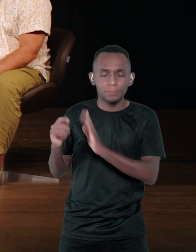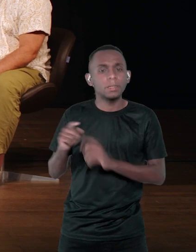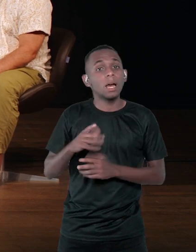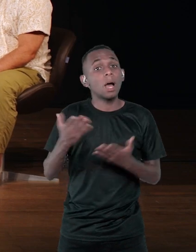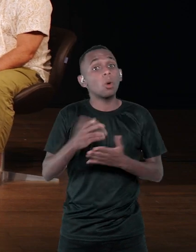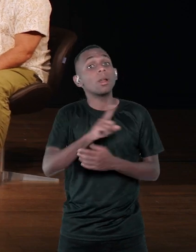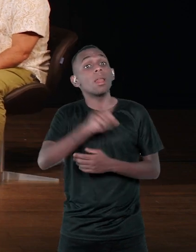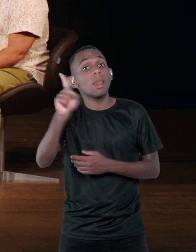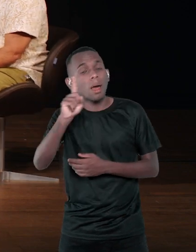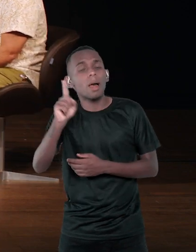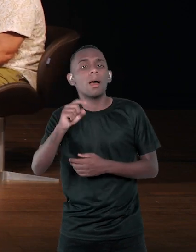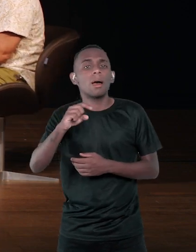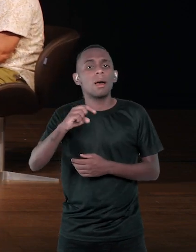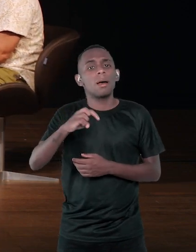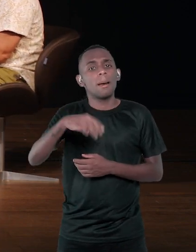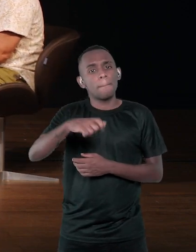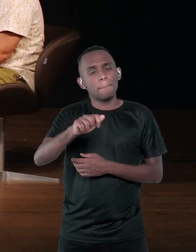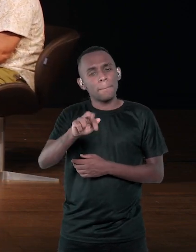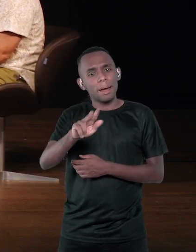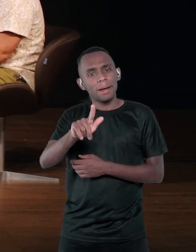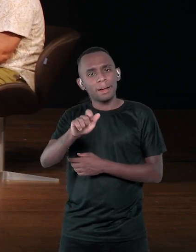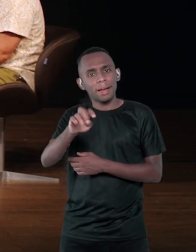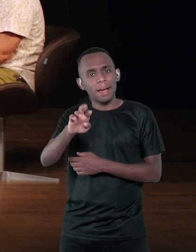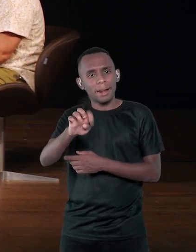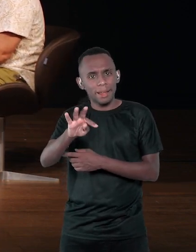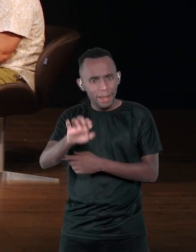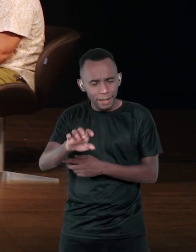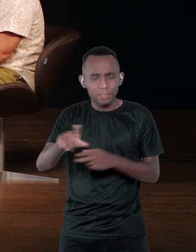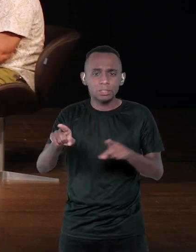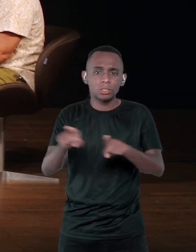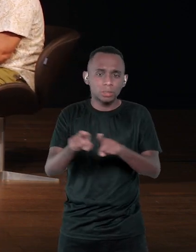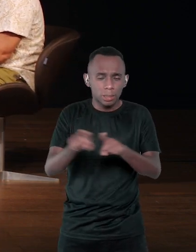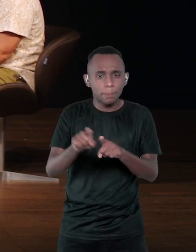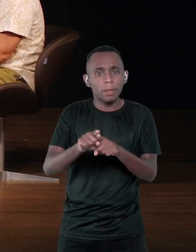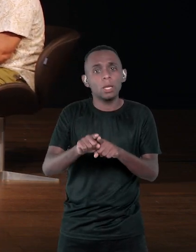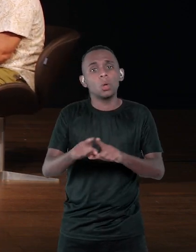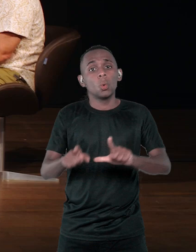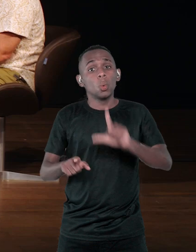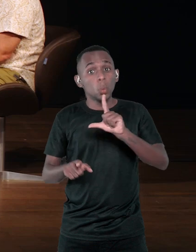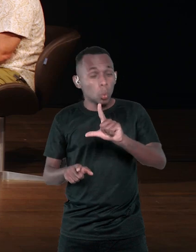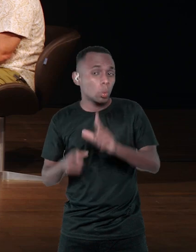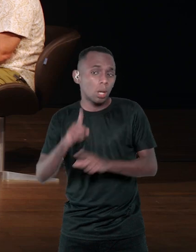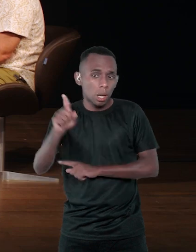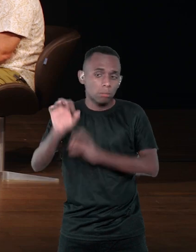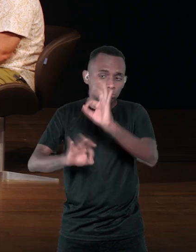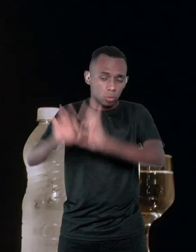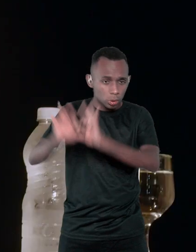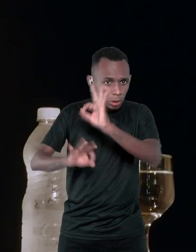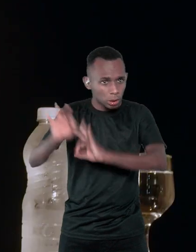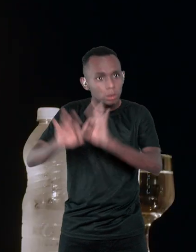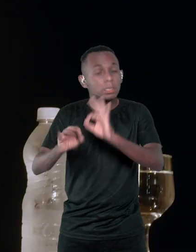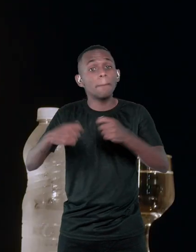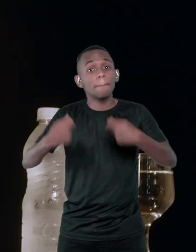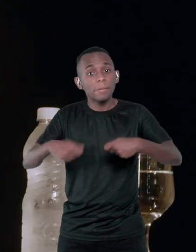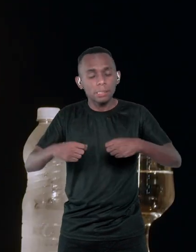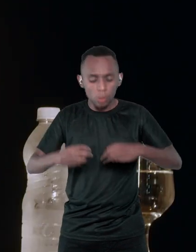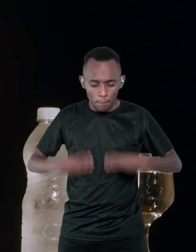o Lula e todos os outros, colocando de novo de pé o Ministério da Cultura, que um país civilizado tem que ter o Ministério da